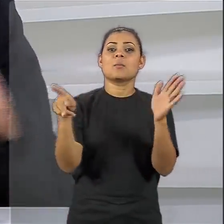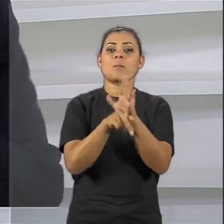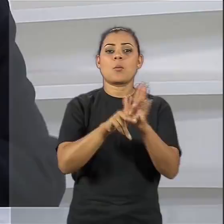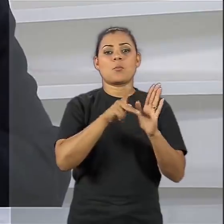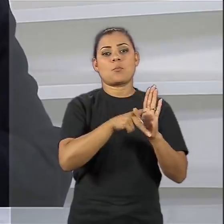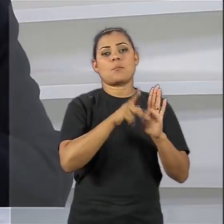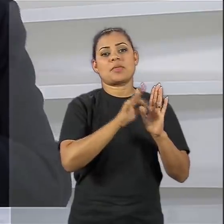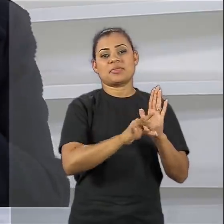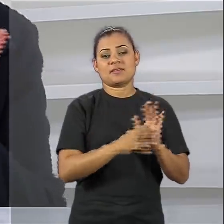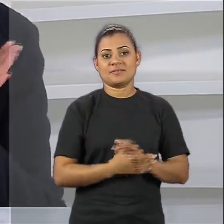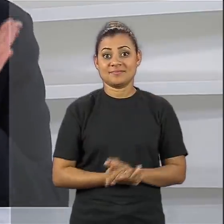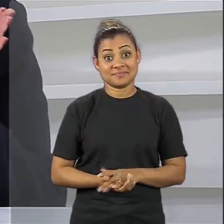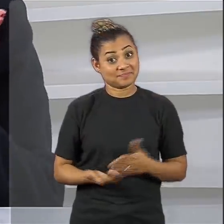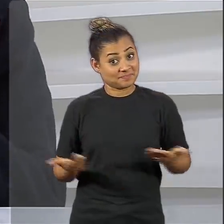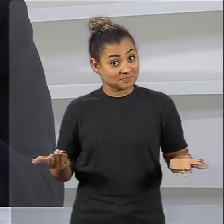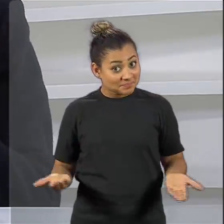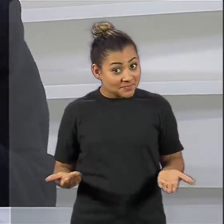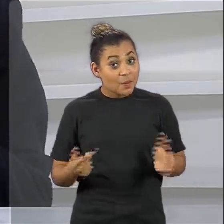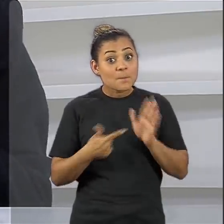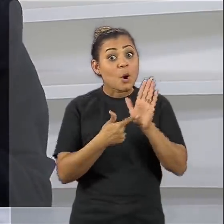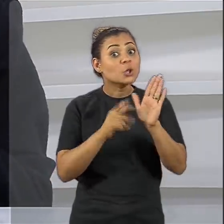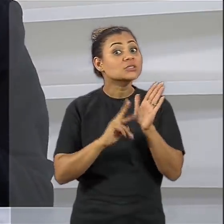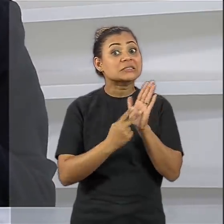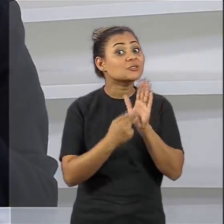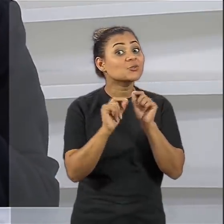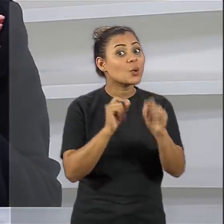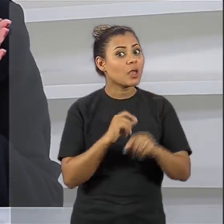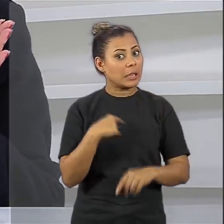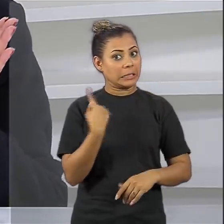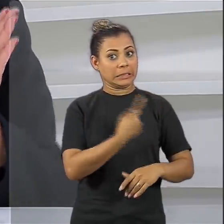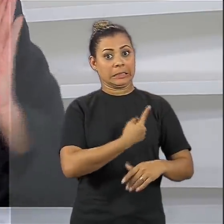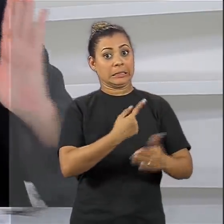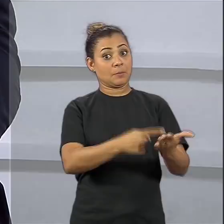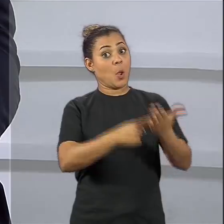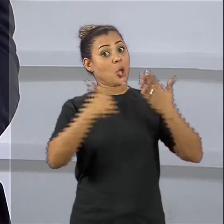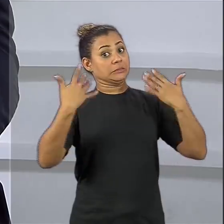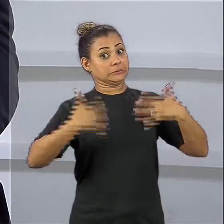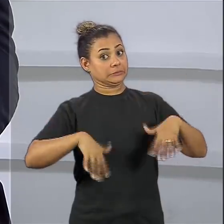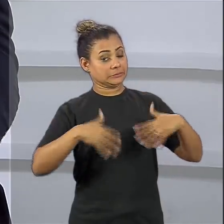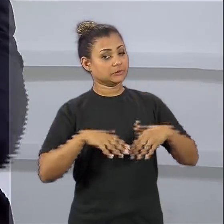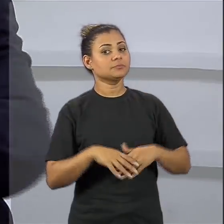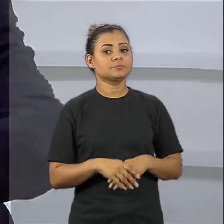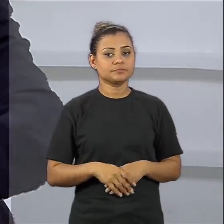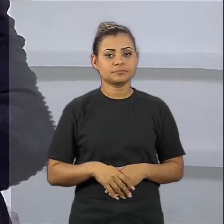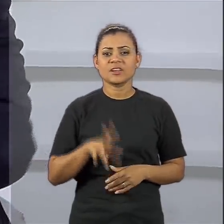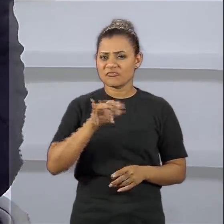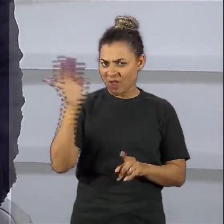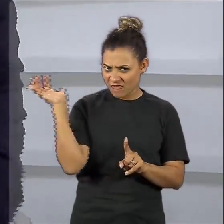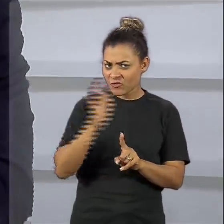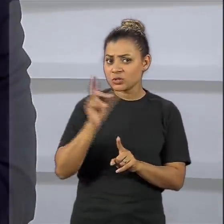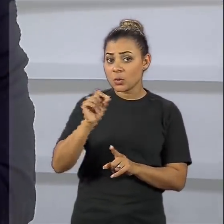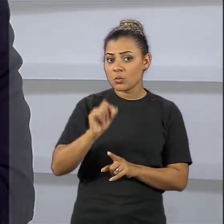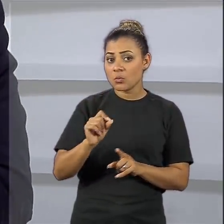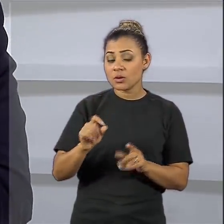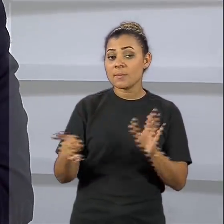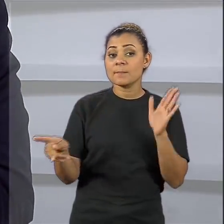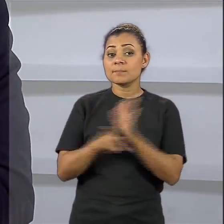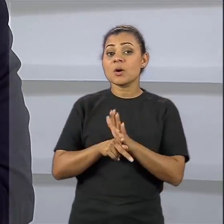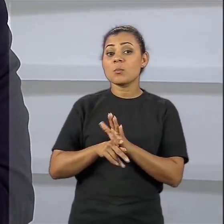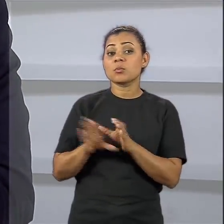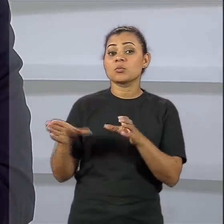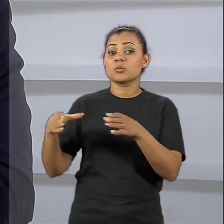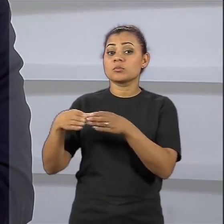petista. Isso, gente, está dizendo alguma coisa para gente. Mas sabe onde isso vai impactar mais? É na eleição para a Câmara de Deputados.